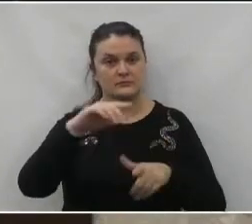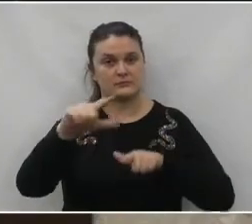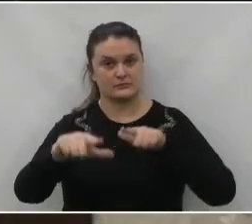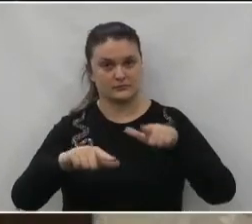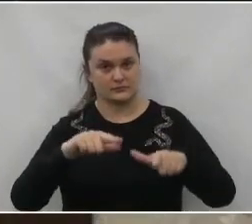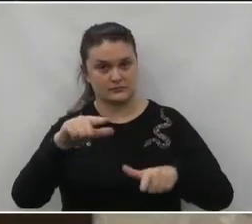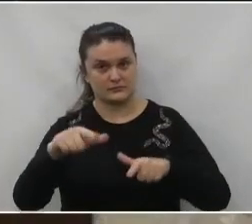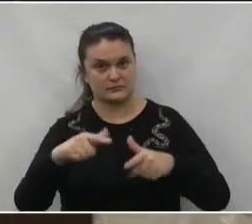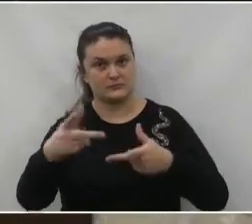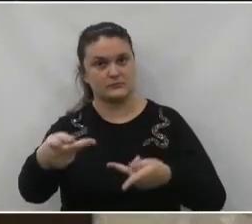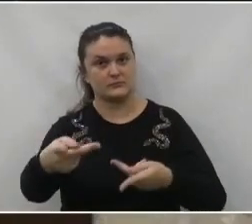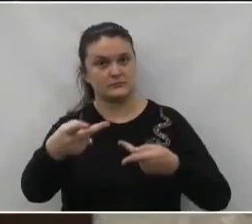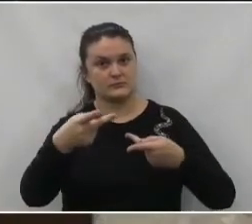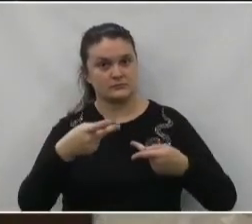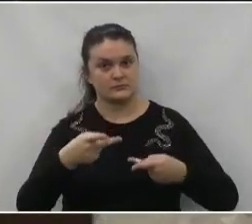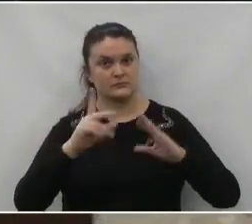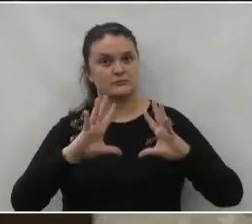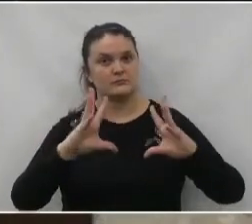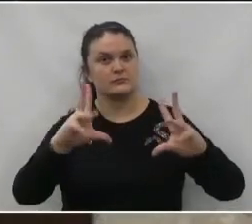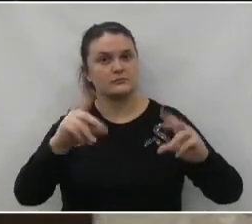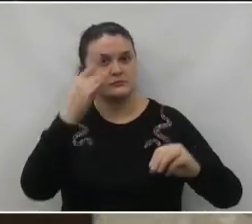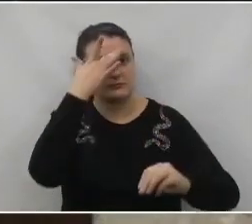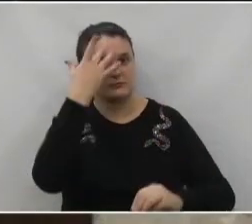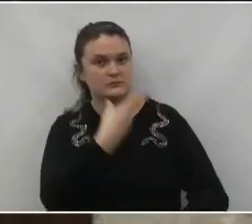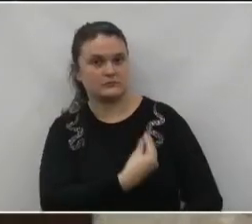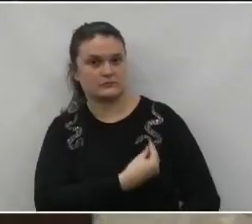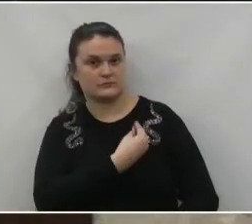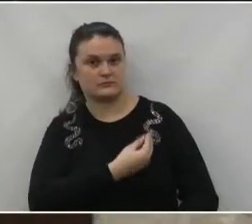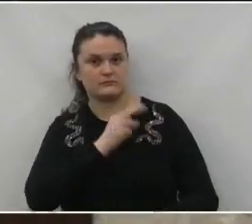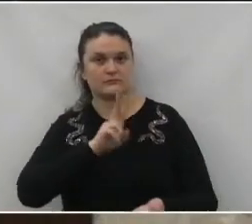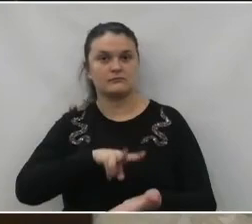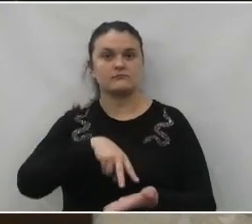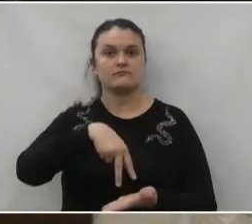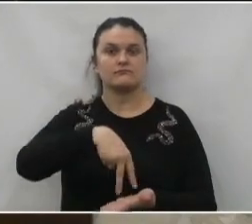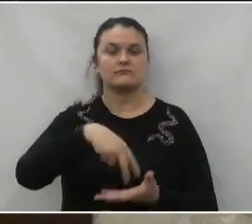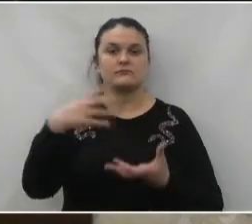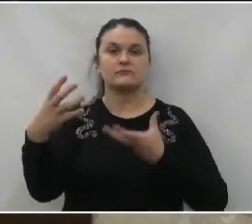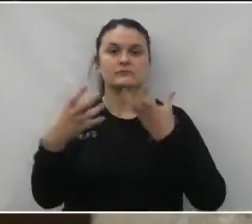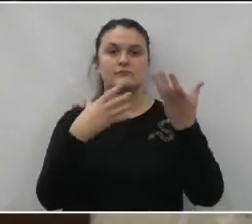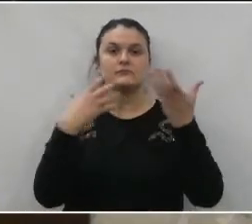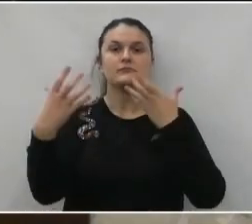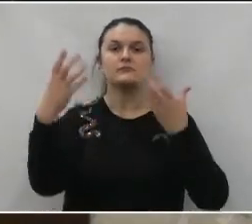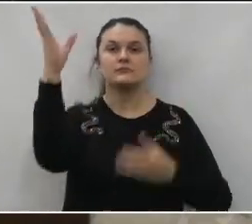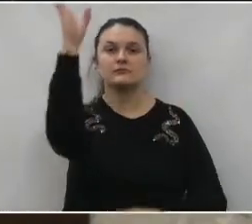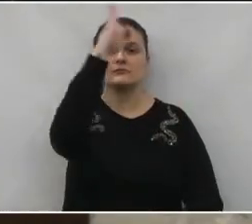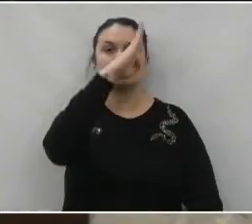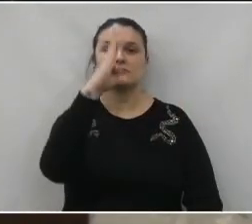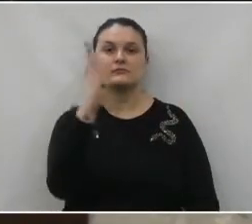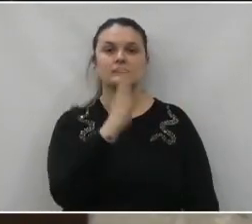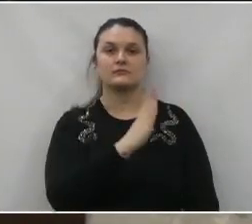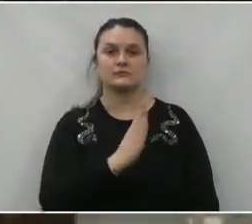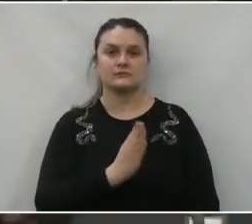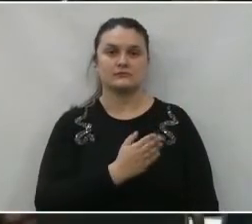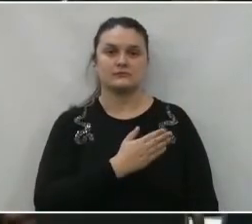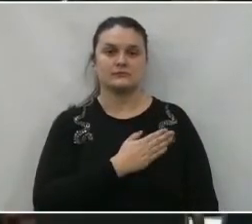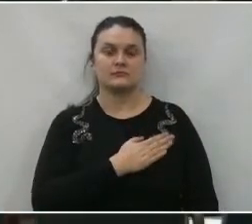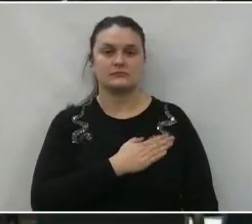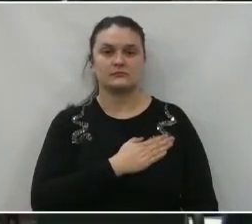os trabalhos, convido a todos para que em pé cantemos o hino nacional